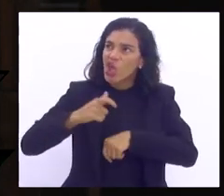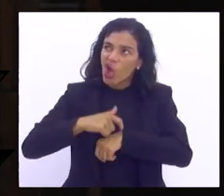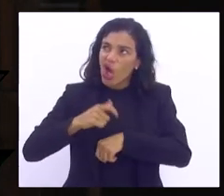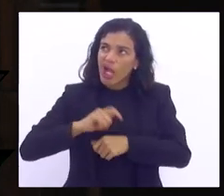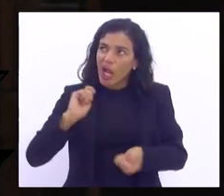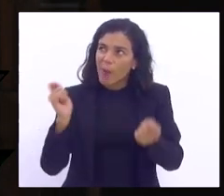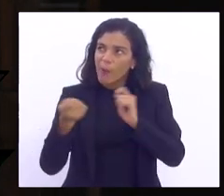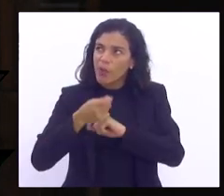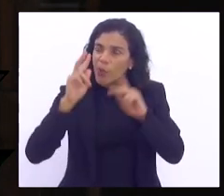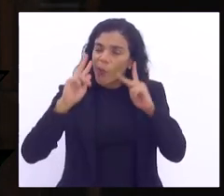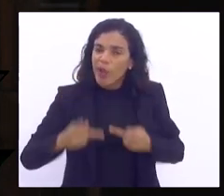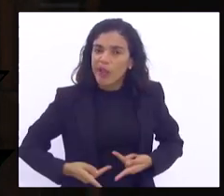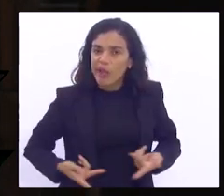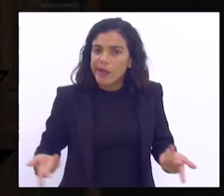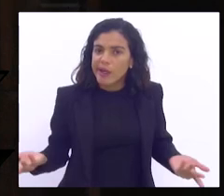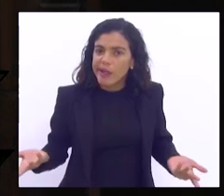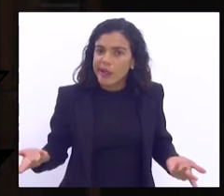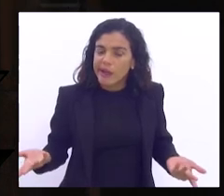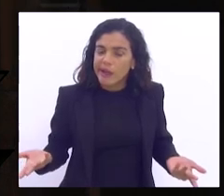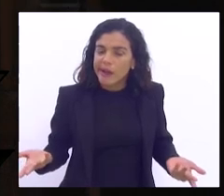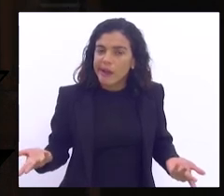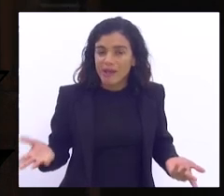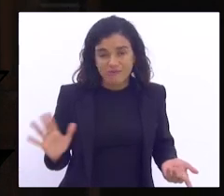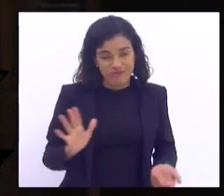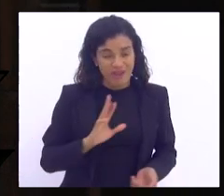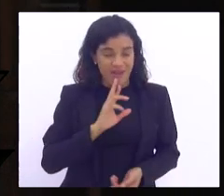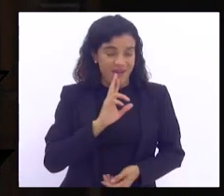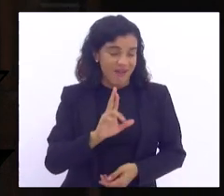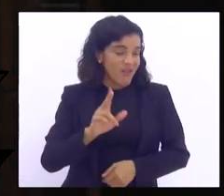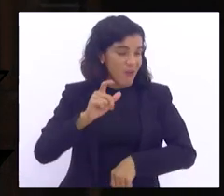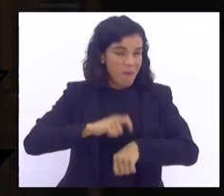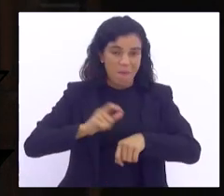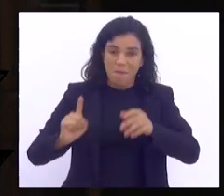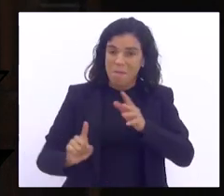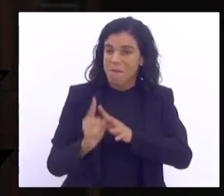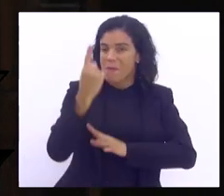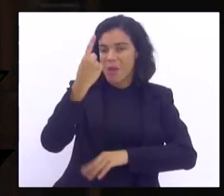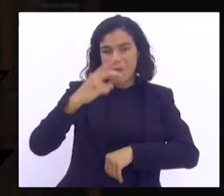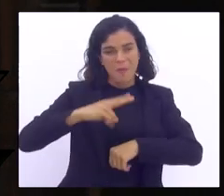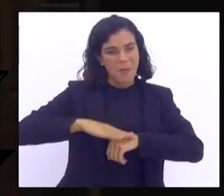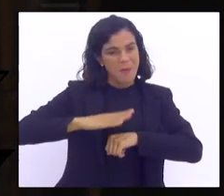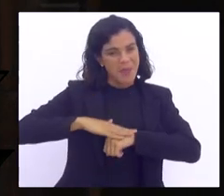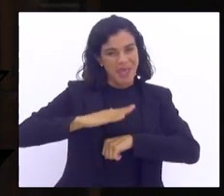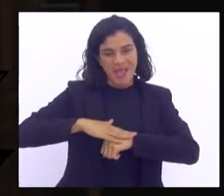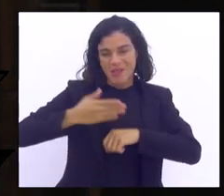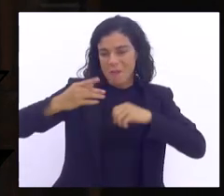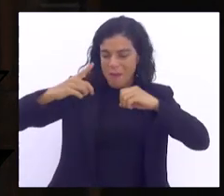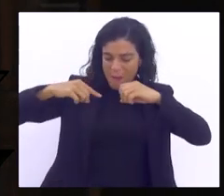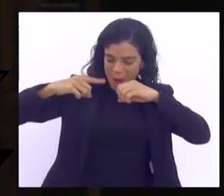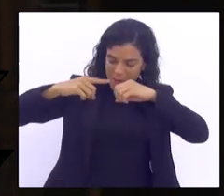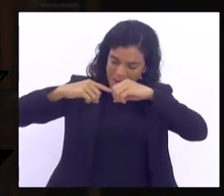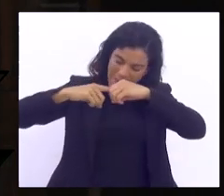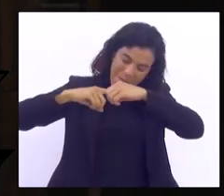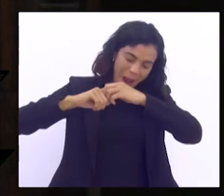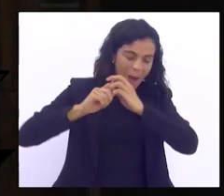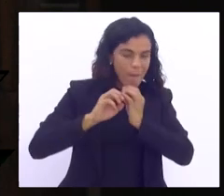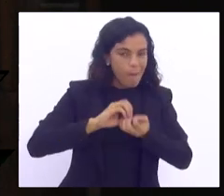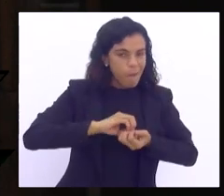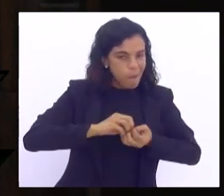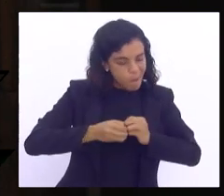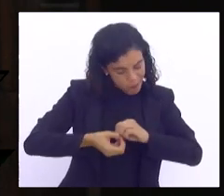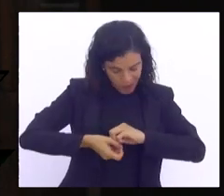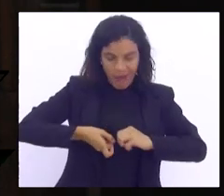humana? A resposta está dando. Desde o primeiro momento da sua concepção. Pronto. Lembre-se quando o